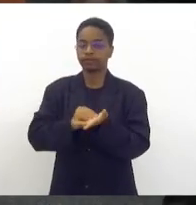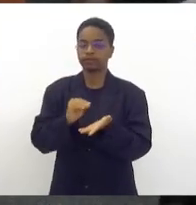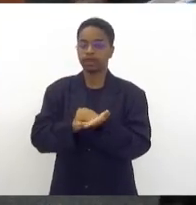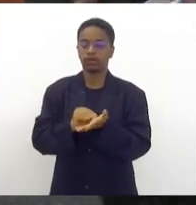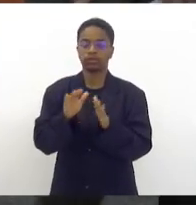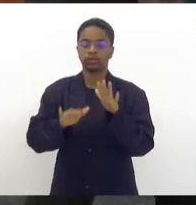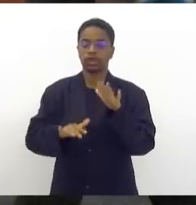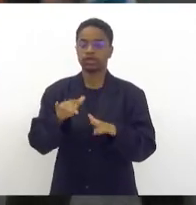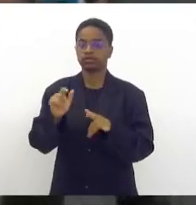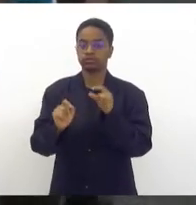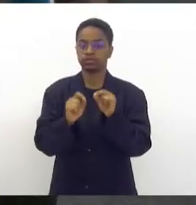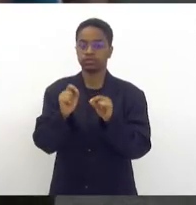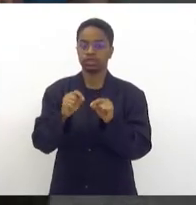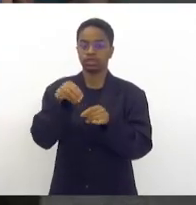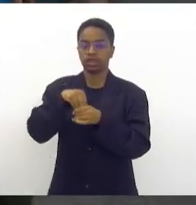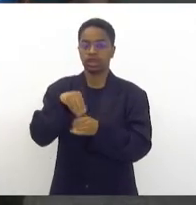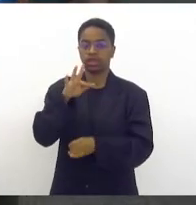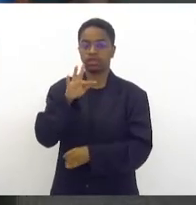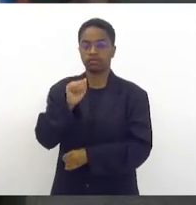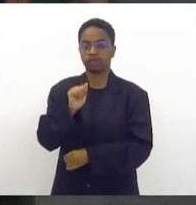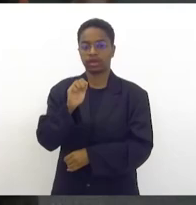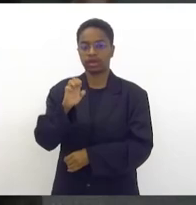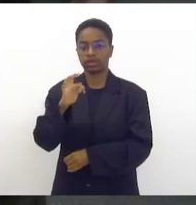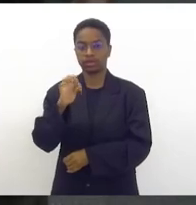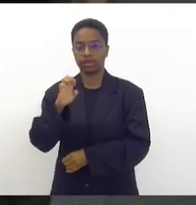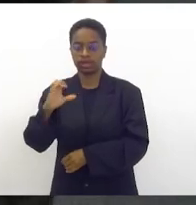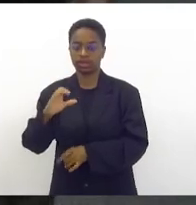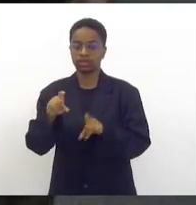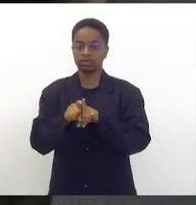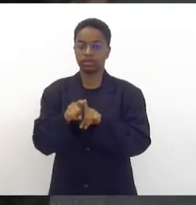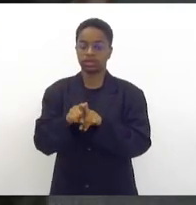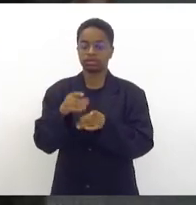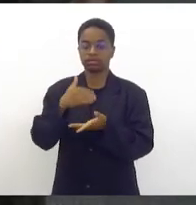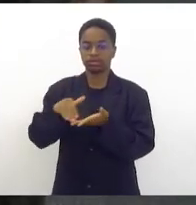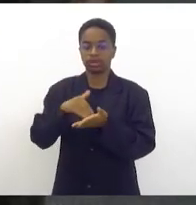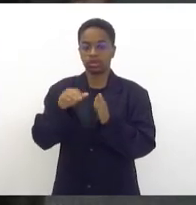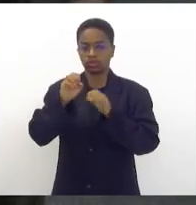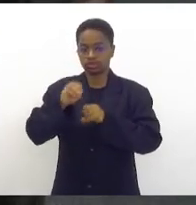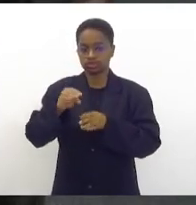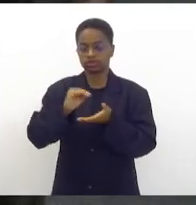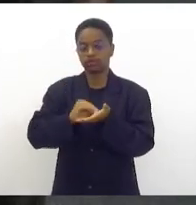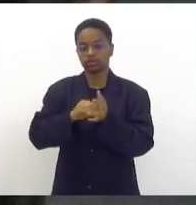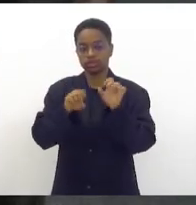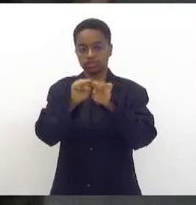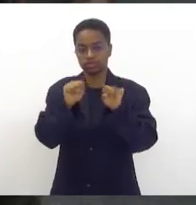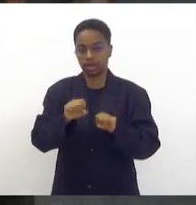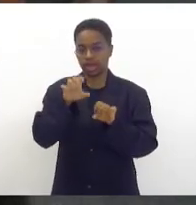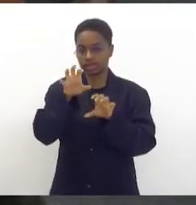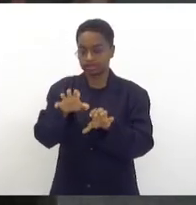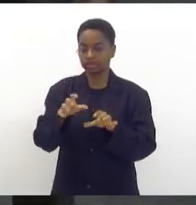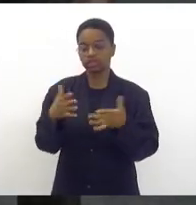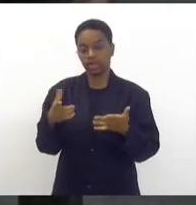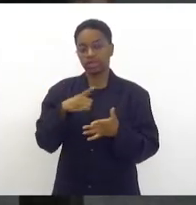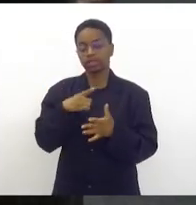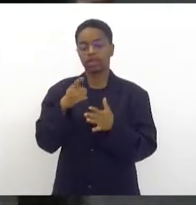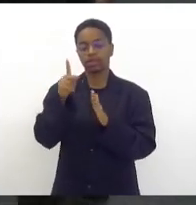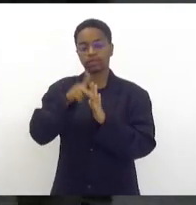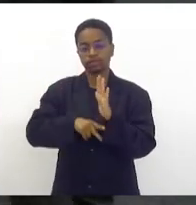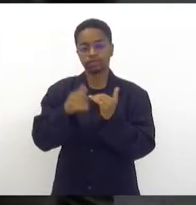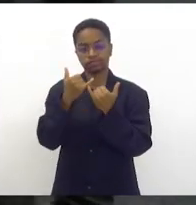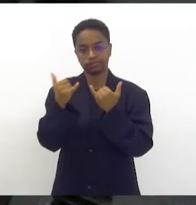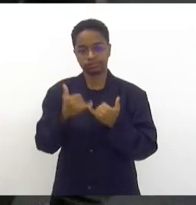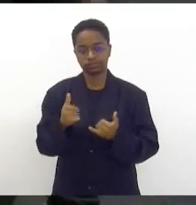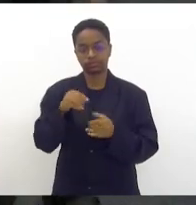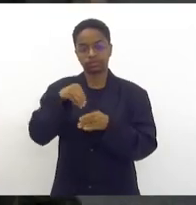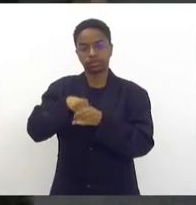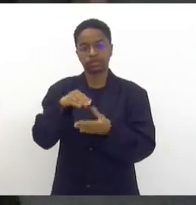vezes, na FAETEC, assim como na Secretaria de Educação, um sistema desse tipo. A gente tem um projeto semelhante na Secretaria de Educação, que a gente também vai